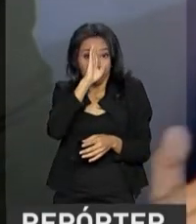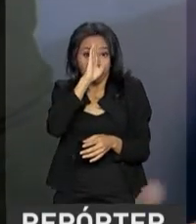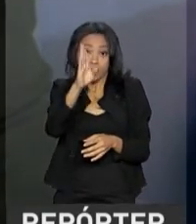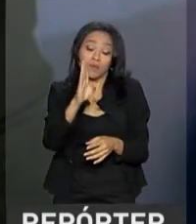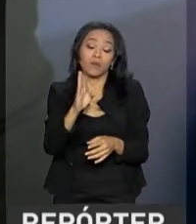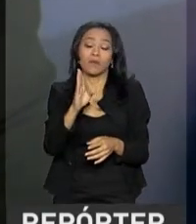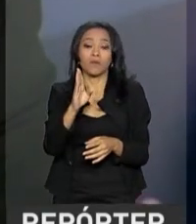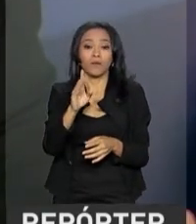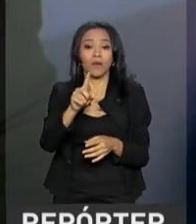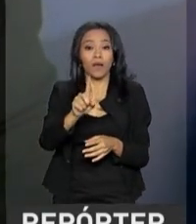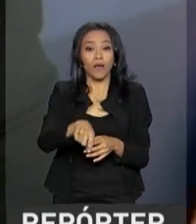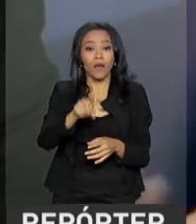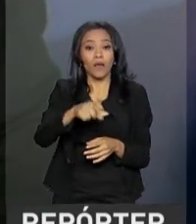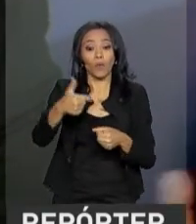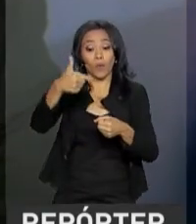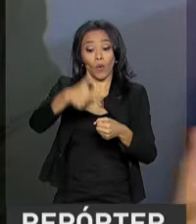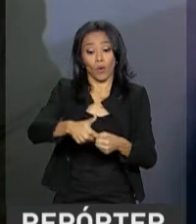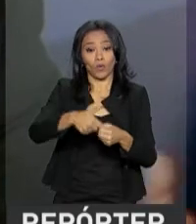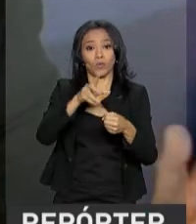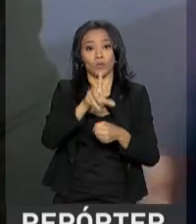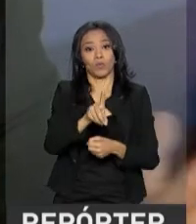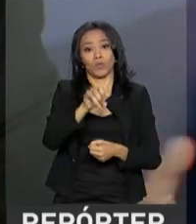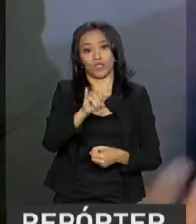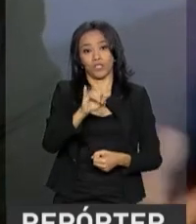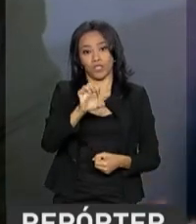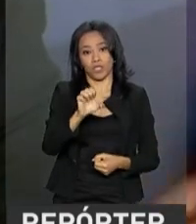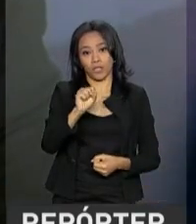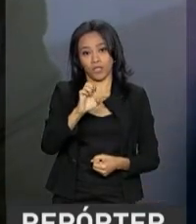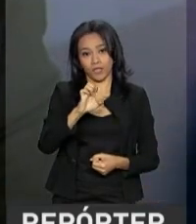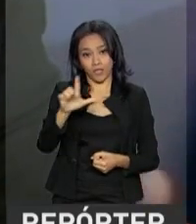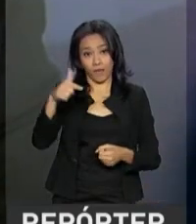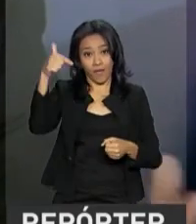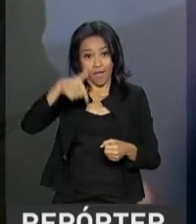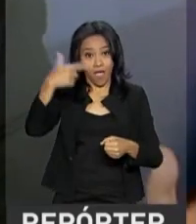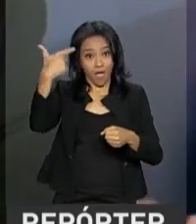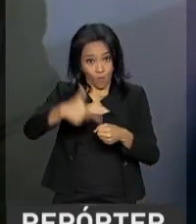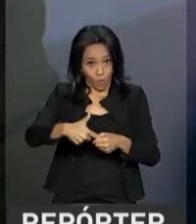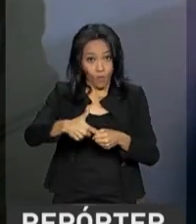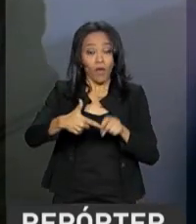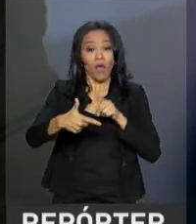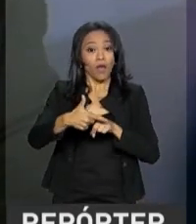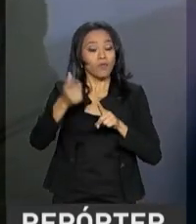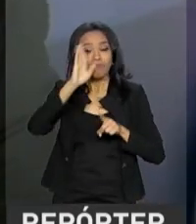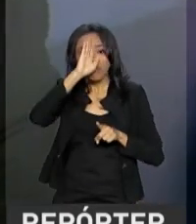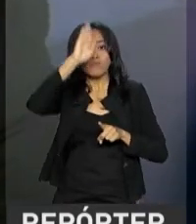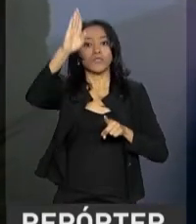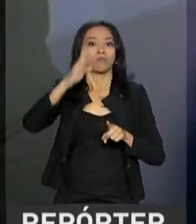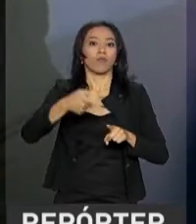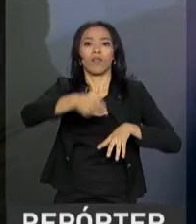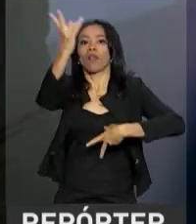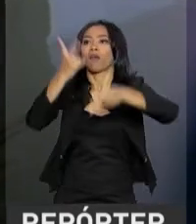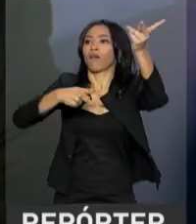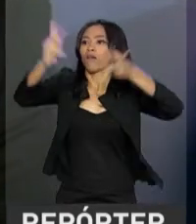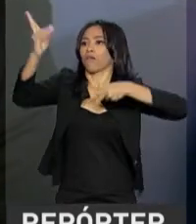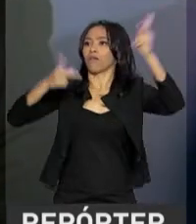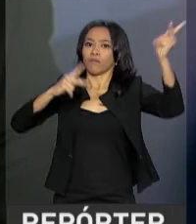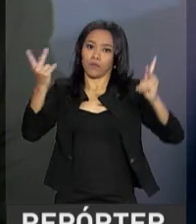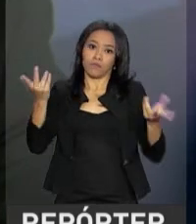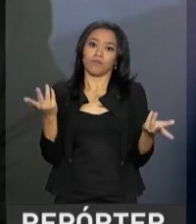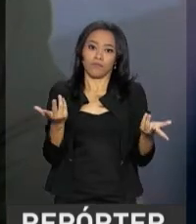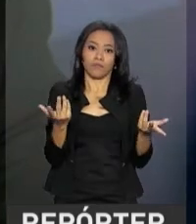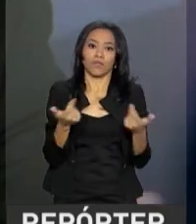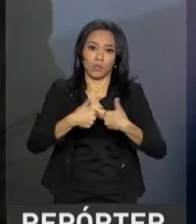o óleo diesel terei a oportunidade do transporte ele o caminhoneiro